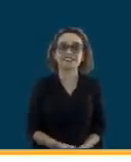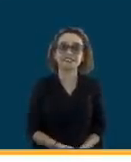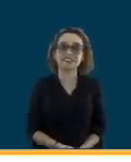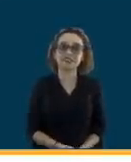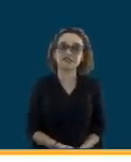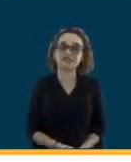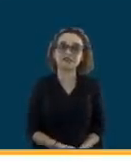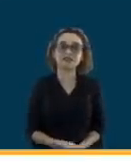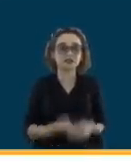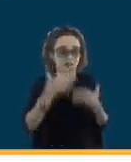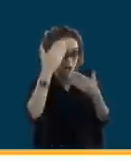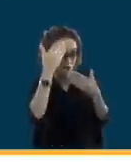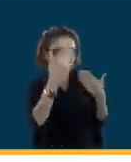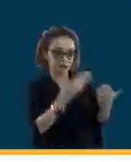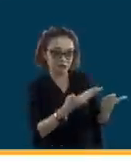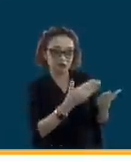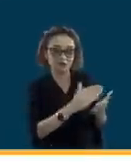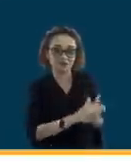Muito obrigado.